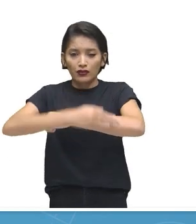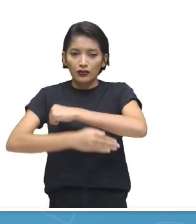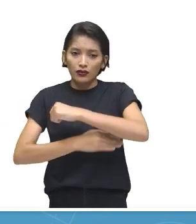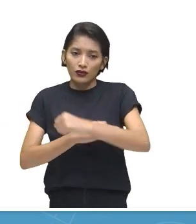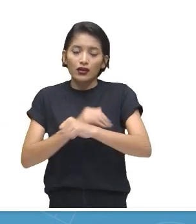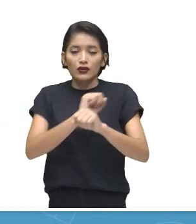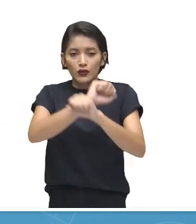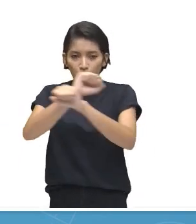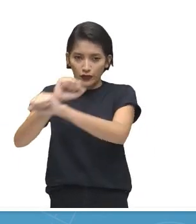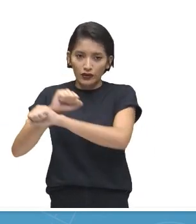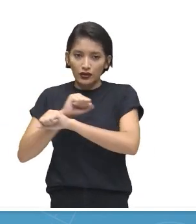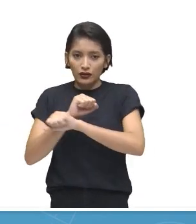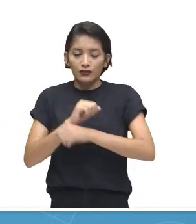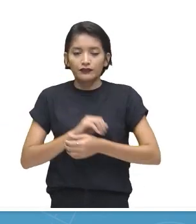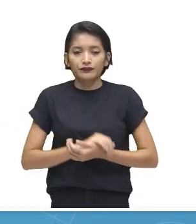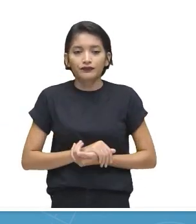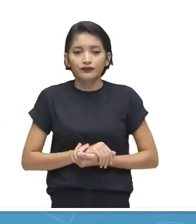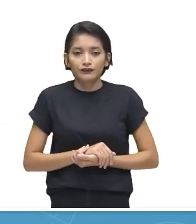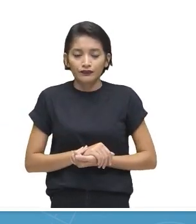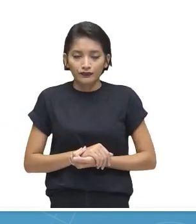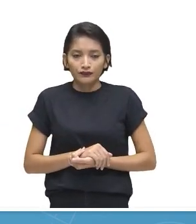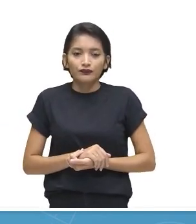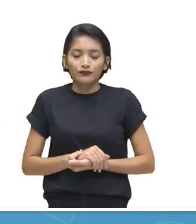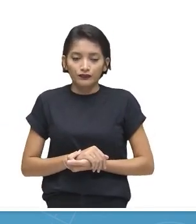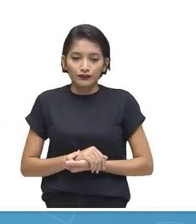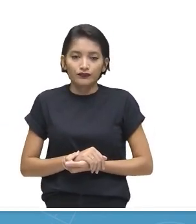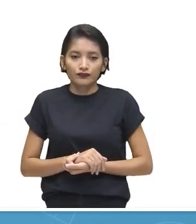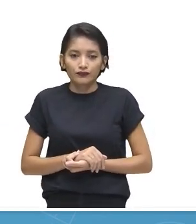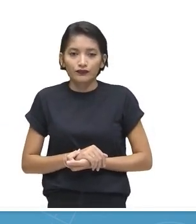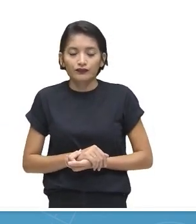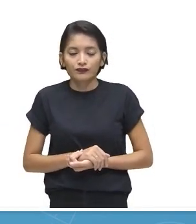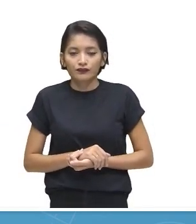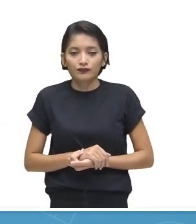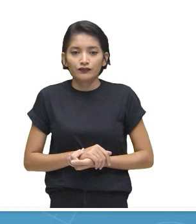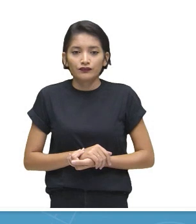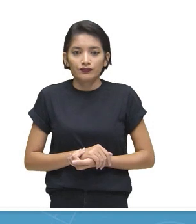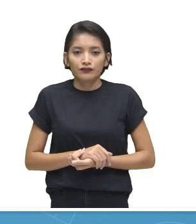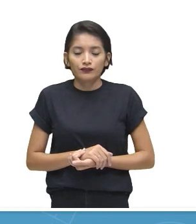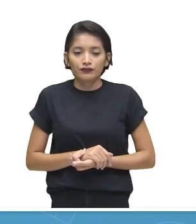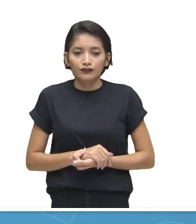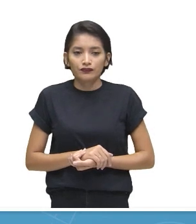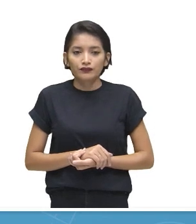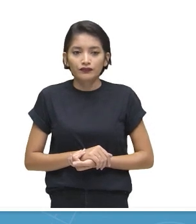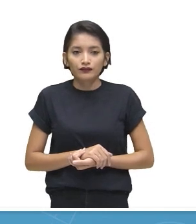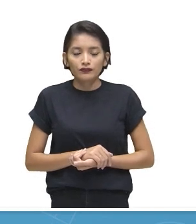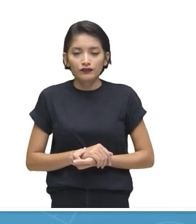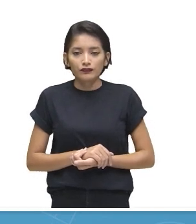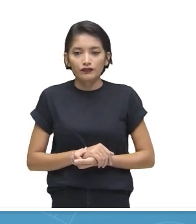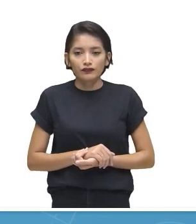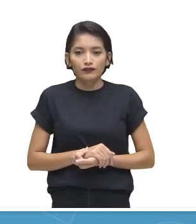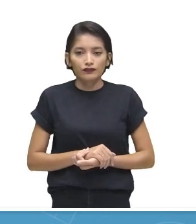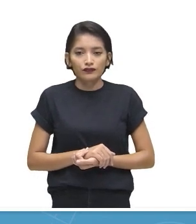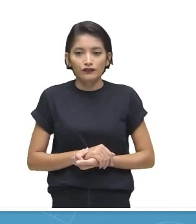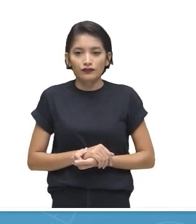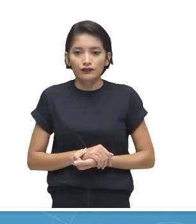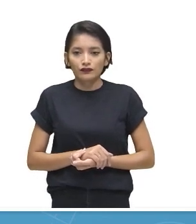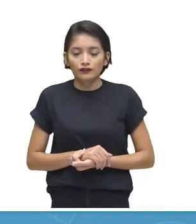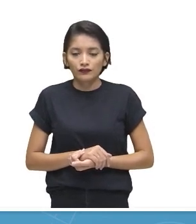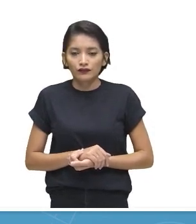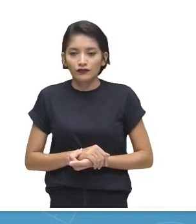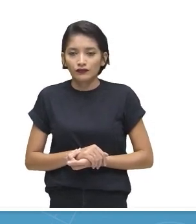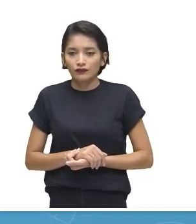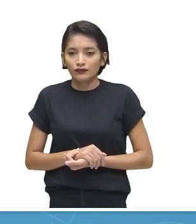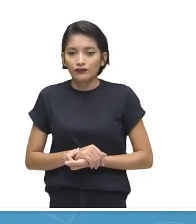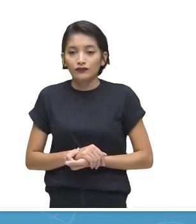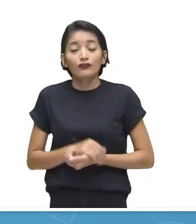térmico, tá? Ela vai proteger o nosso corpo aí contra a perda de calor. Térmico, aí.